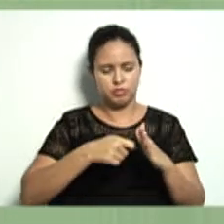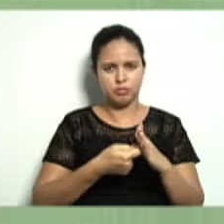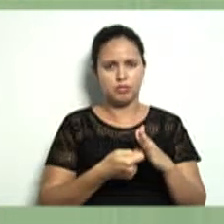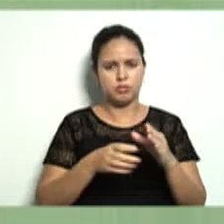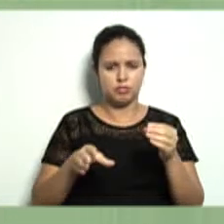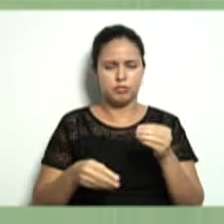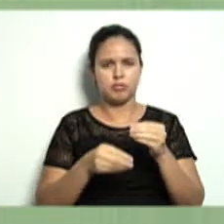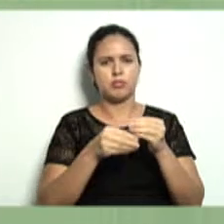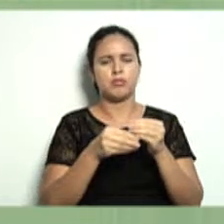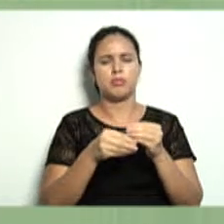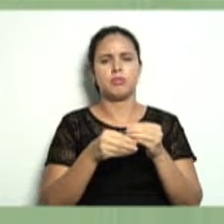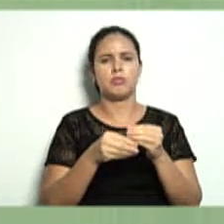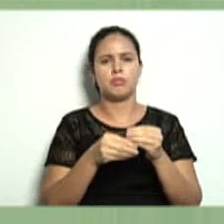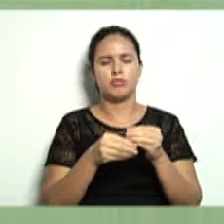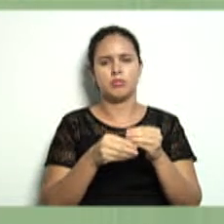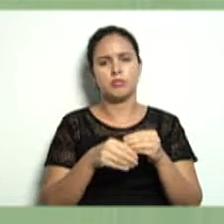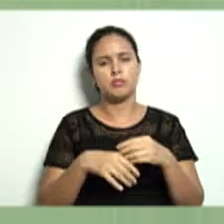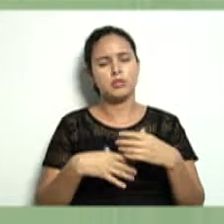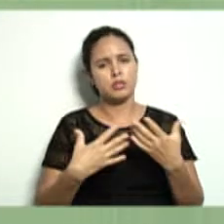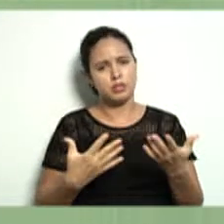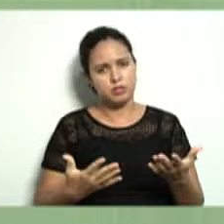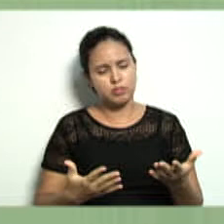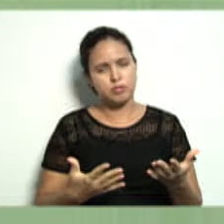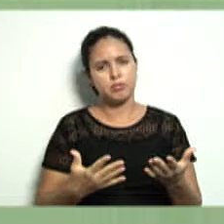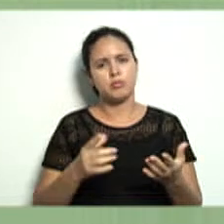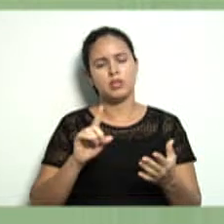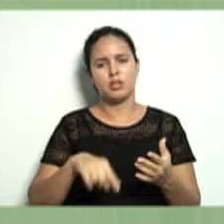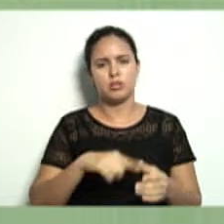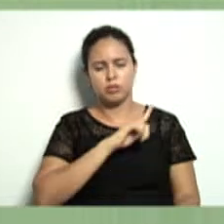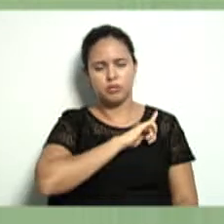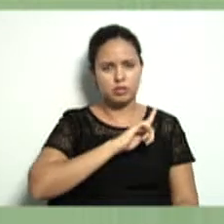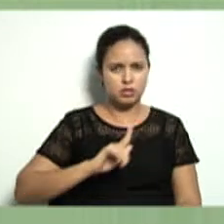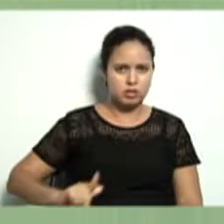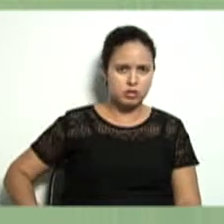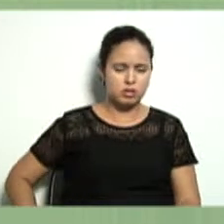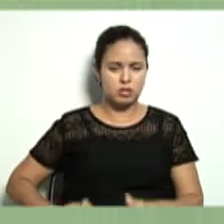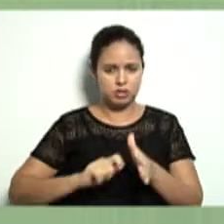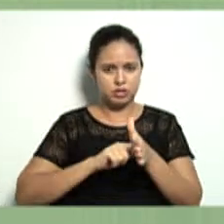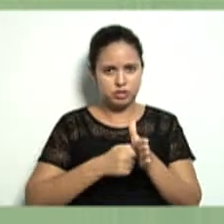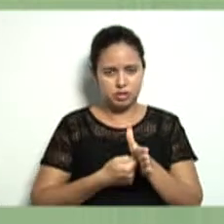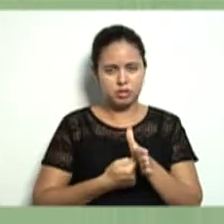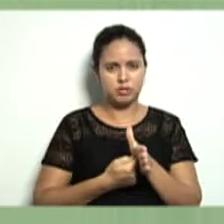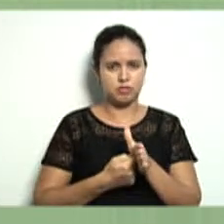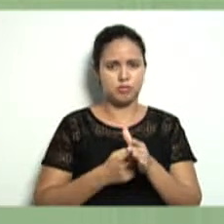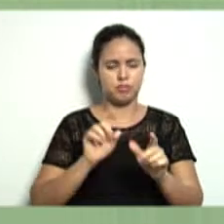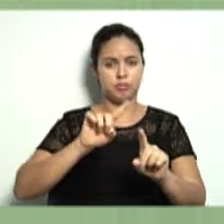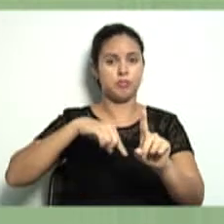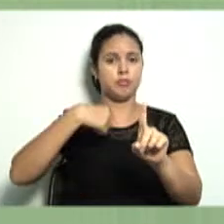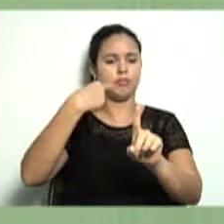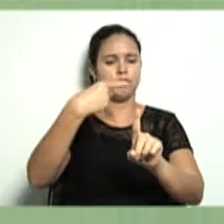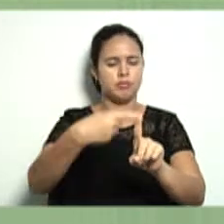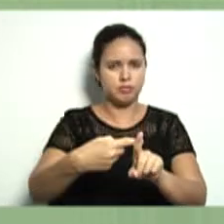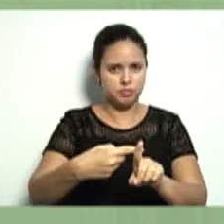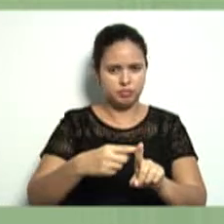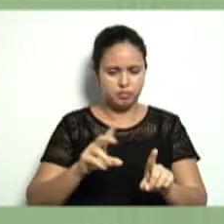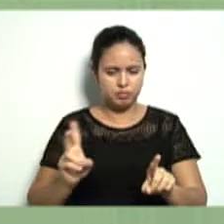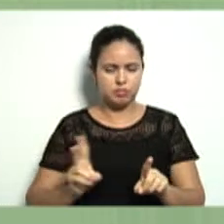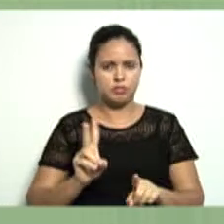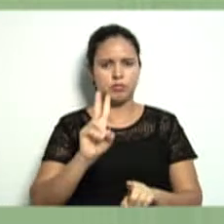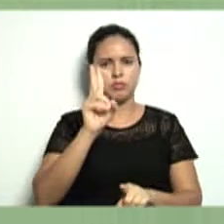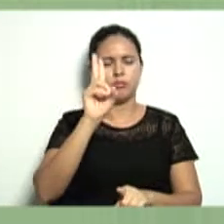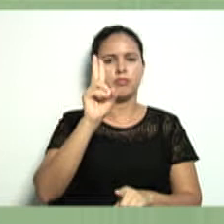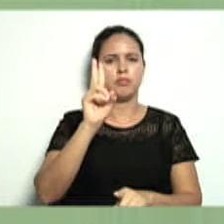companhias. Qual o erro aí? Não é para reter. A governança vai ser a chave aí para potencializar a valorização